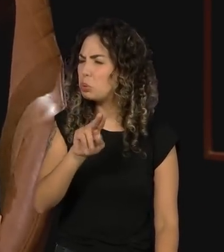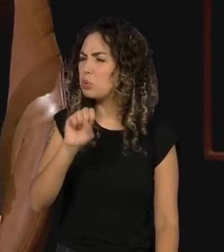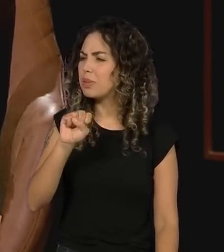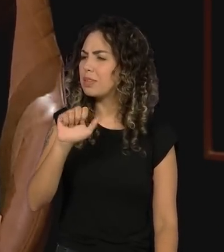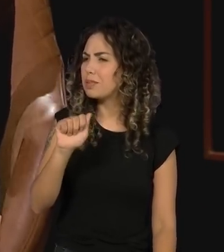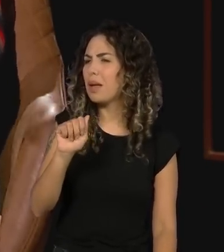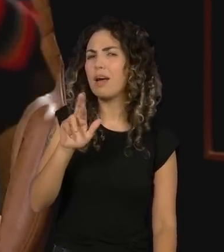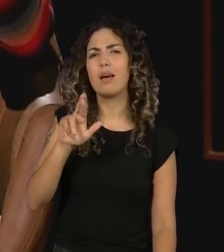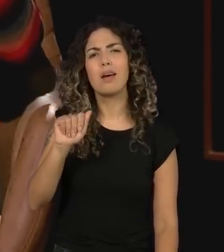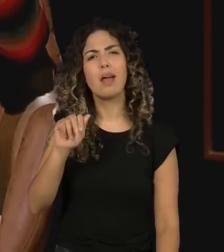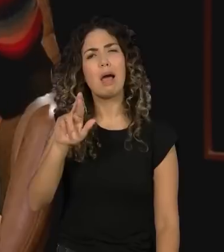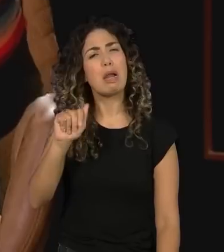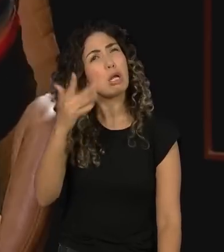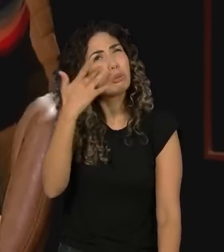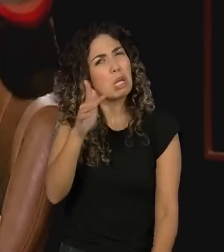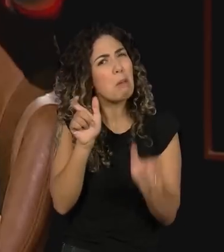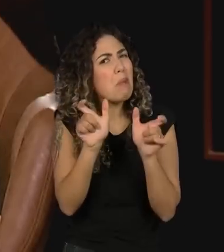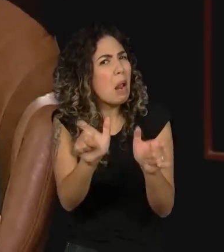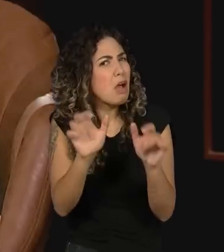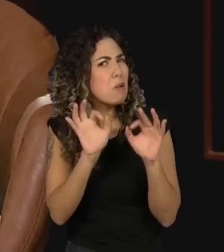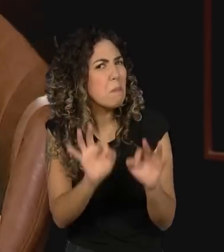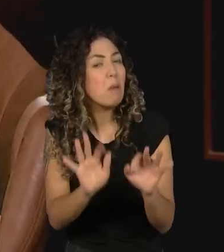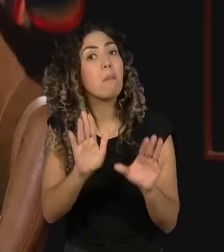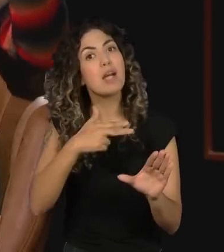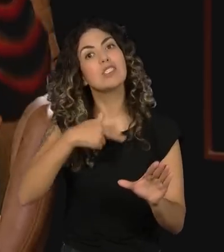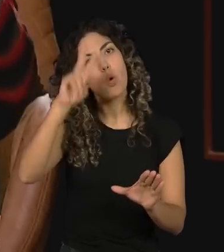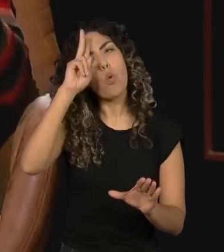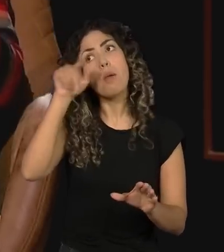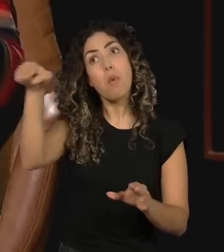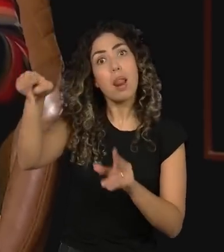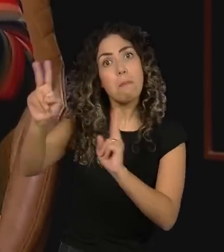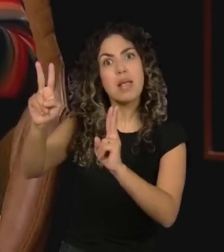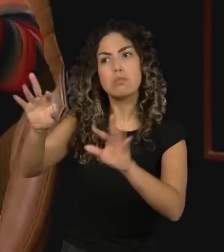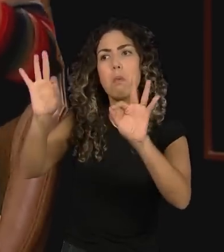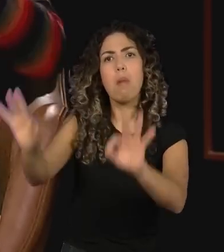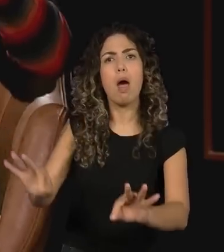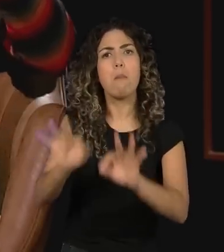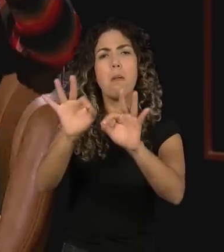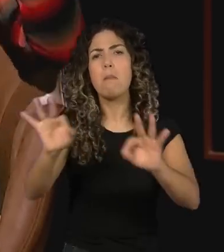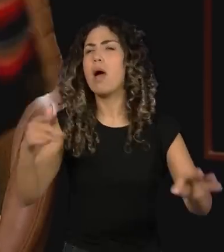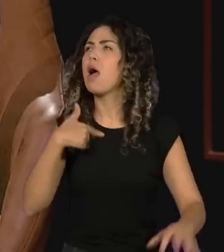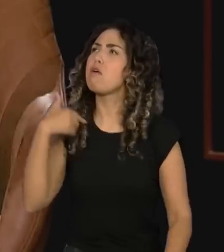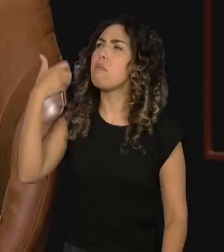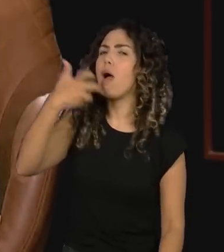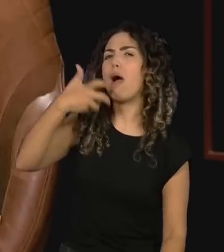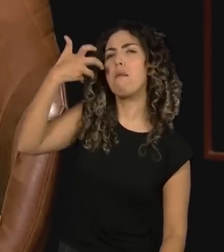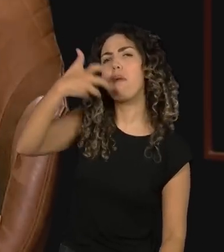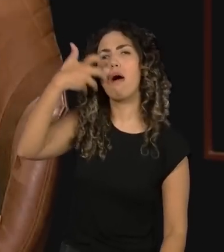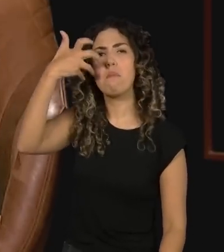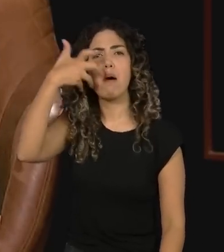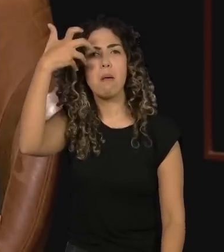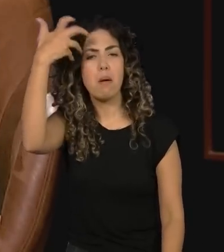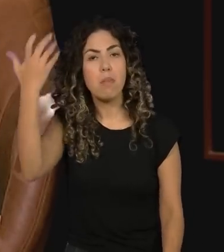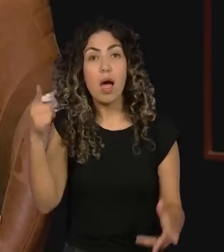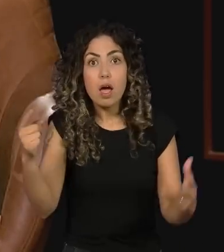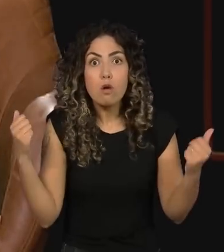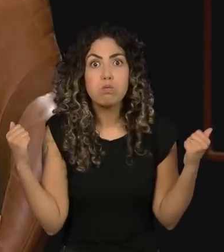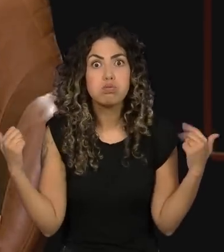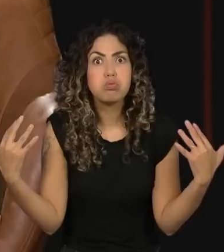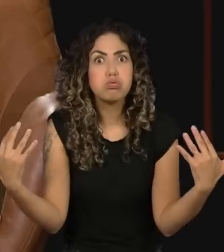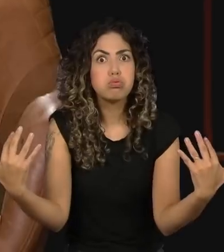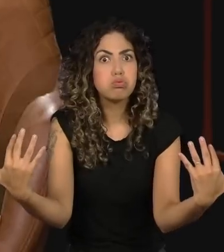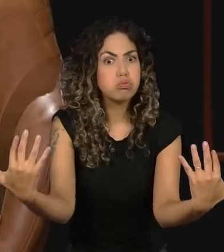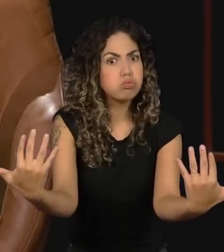Mandu Sarará, Sarará, eu no coro assim, sendo regida por ele. E Vila Lobos já tinha me causado uma